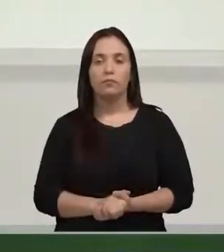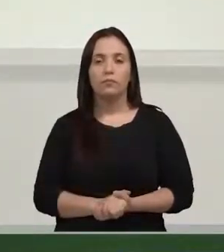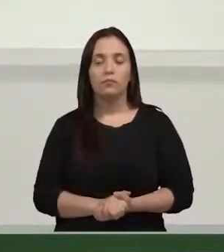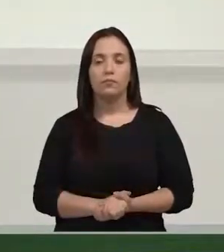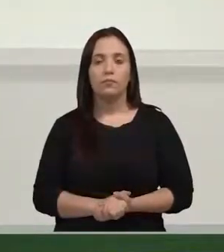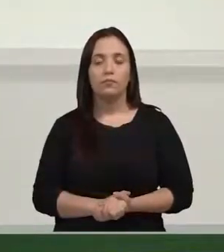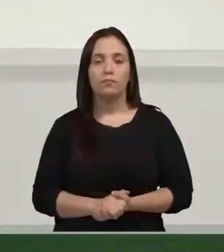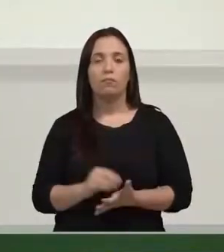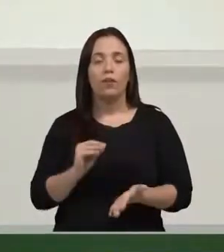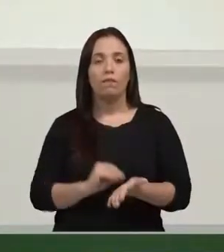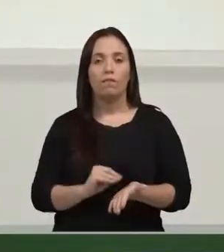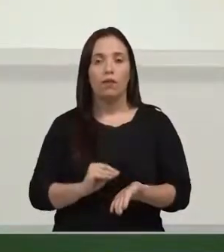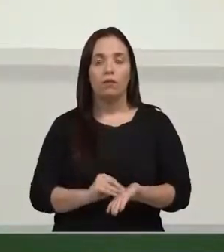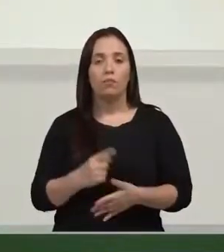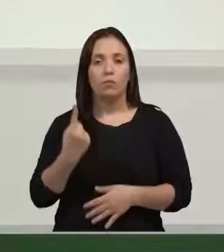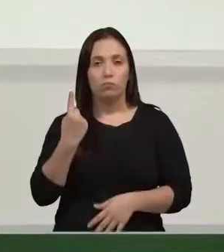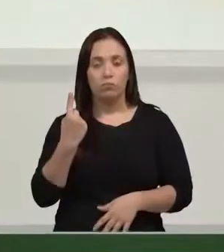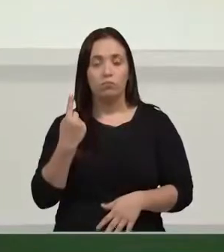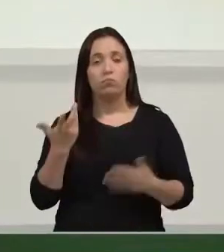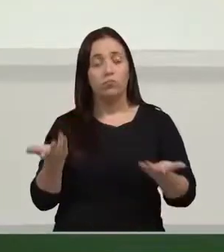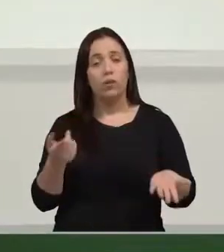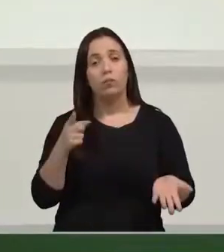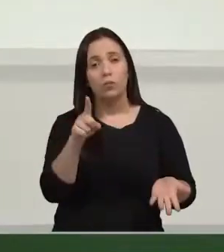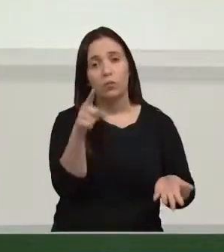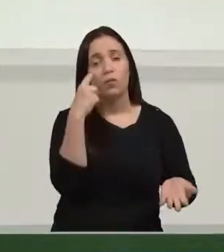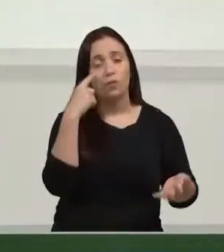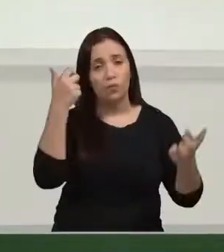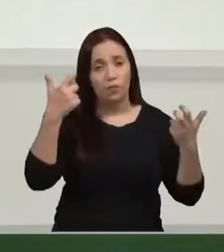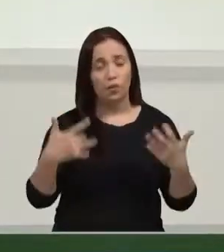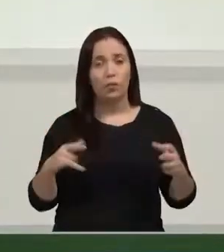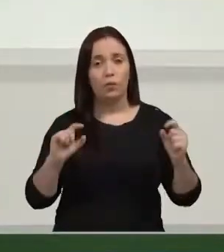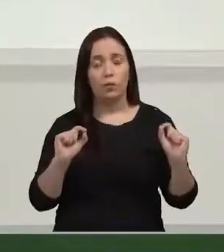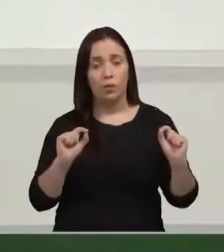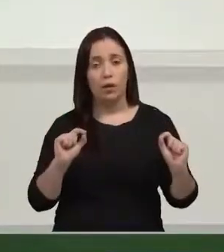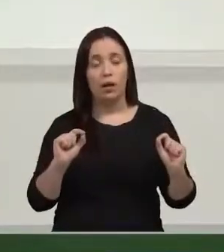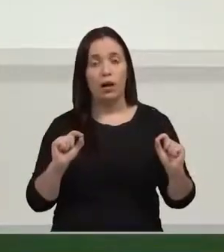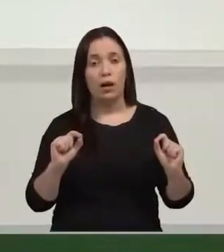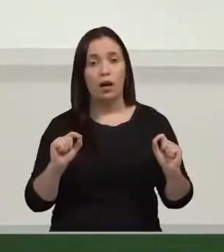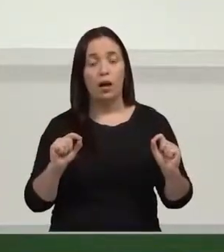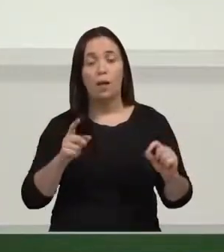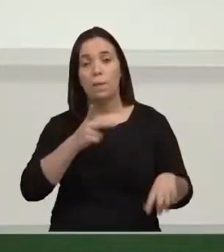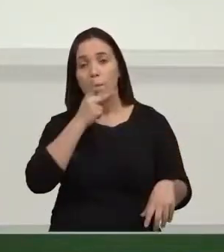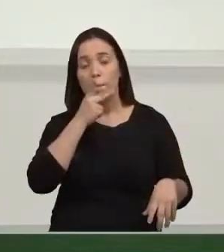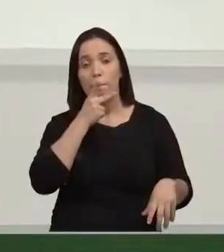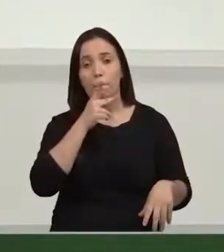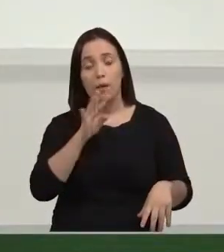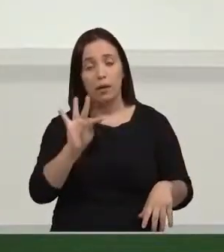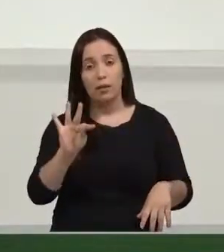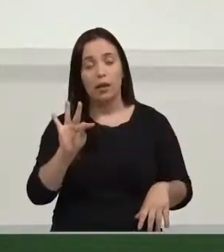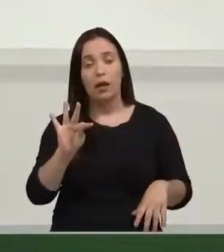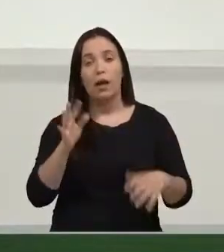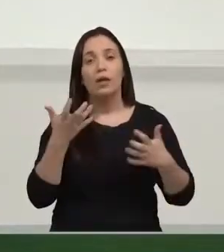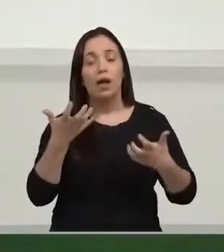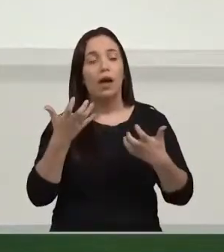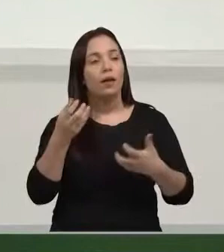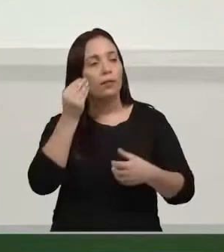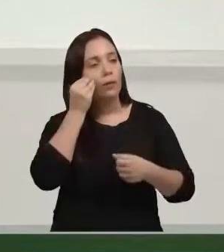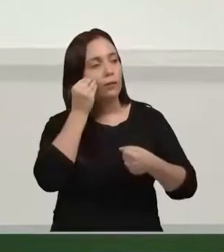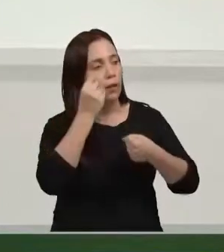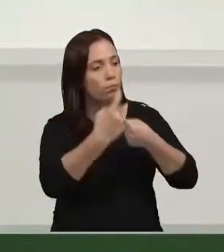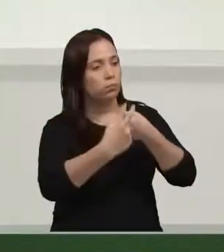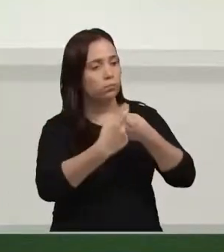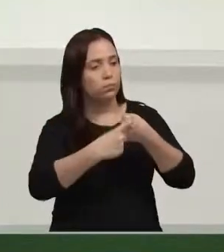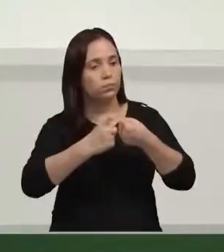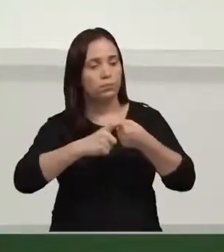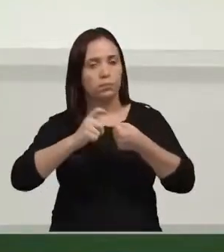eu já acho quinto, daqui a pouco. Tá faltando mais um aí. Mas então você viu que a tendência do PT é fazer uma